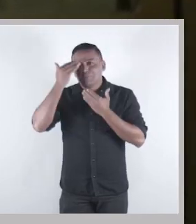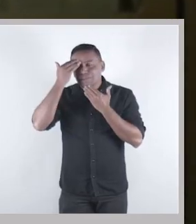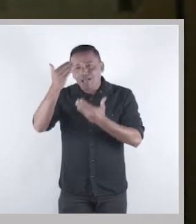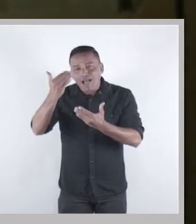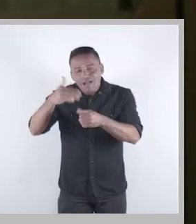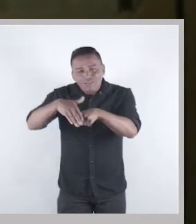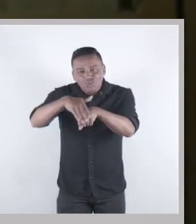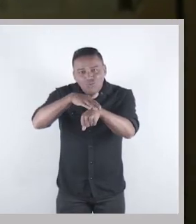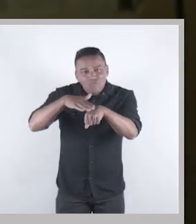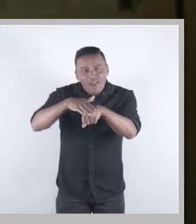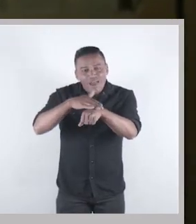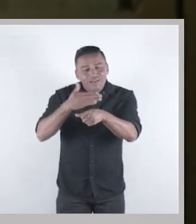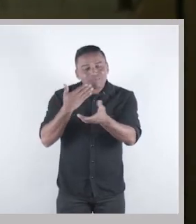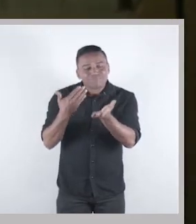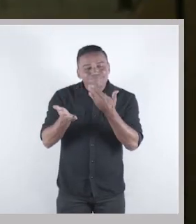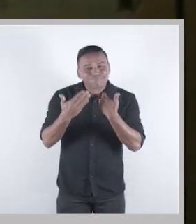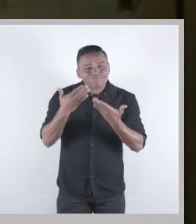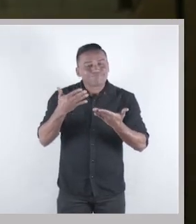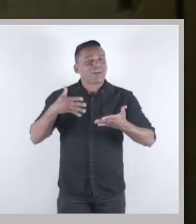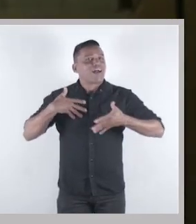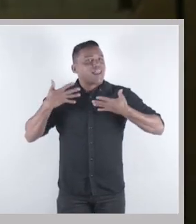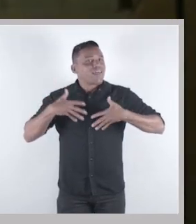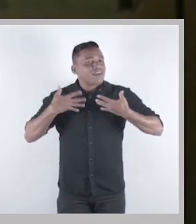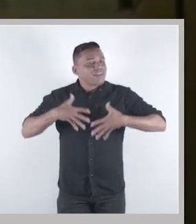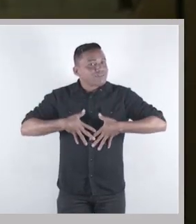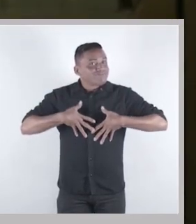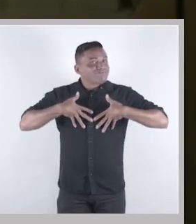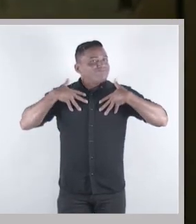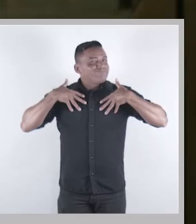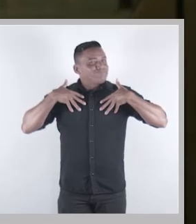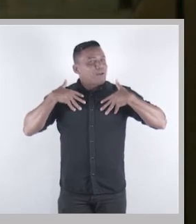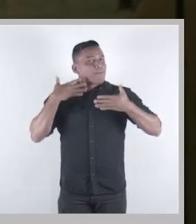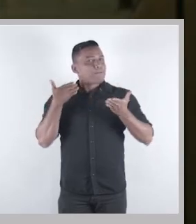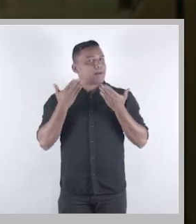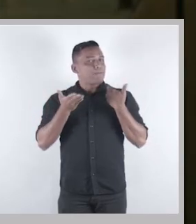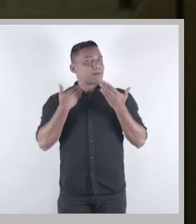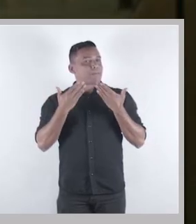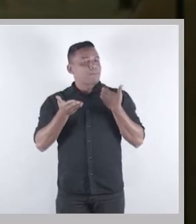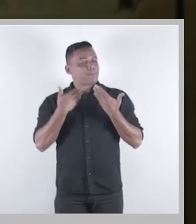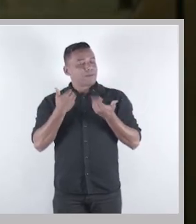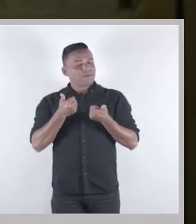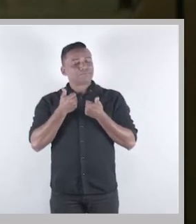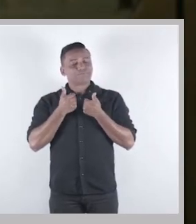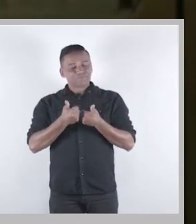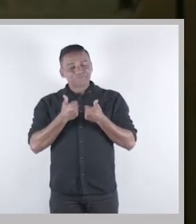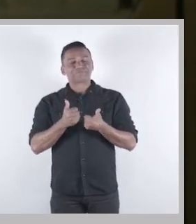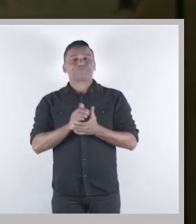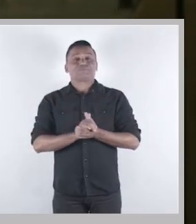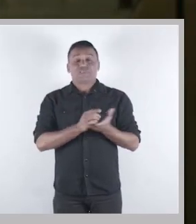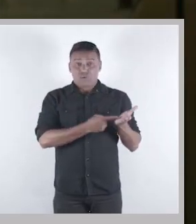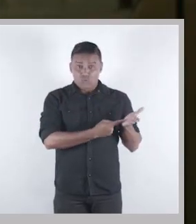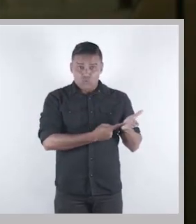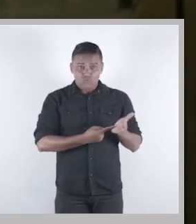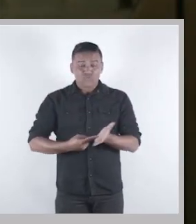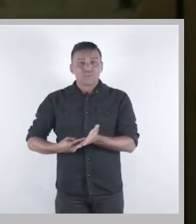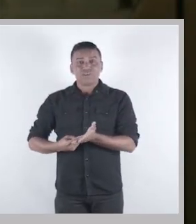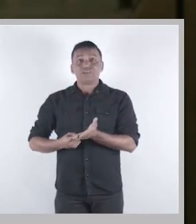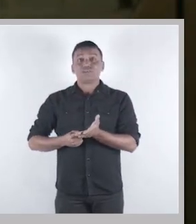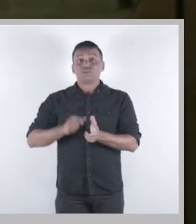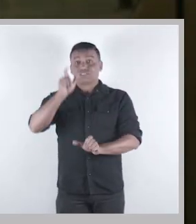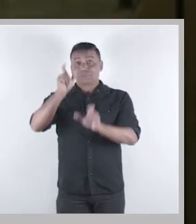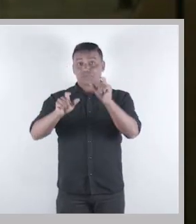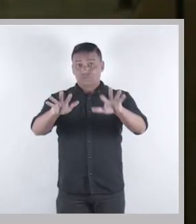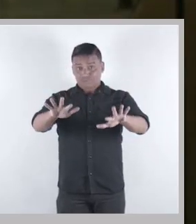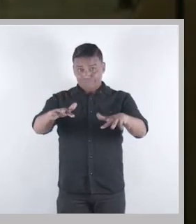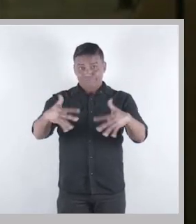né bater esse papo com você é convido né quem nos acompanhou nessa nessa entrevista para